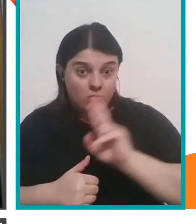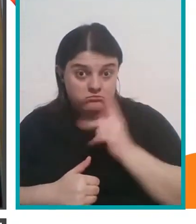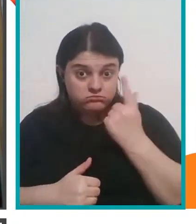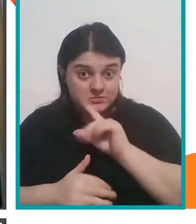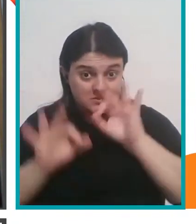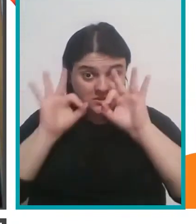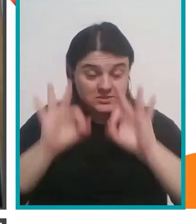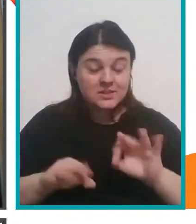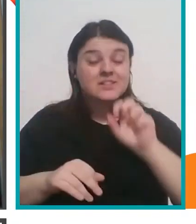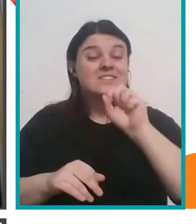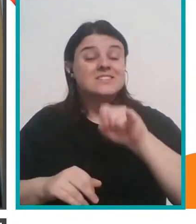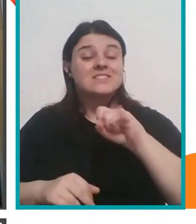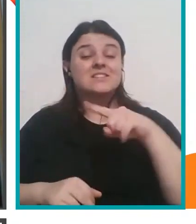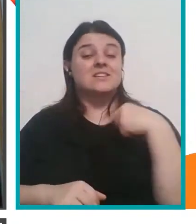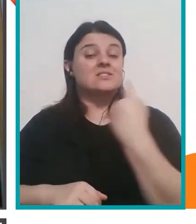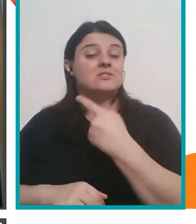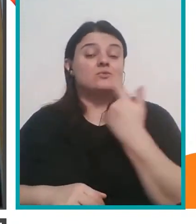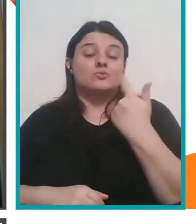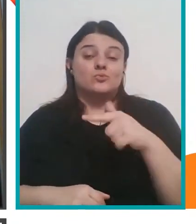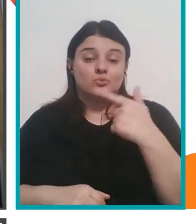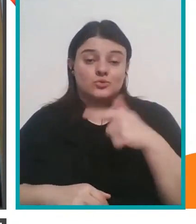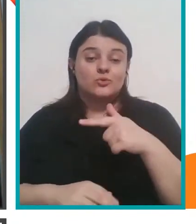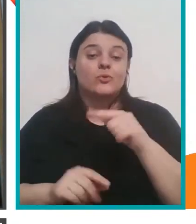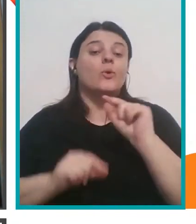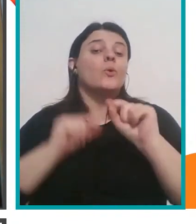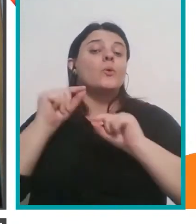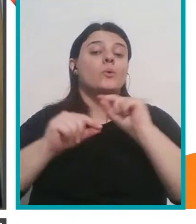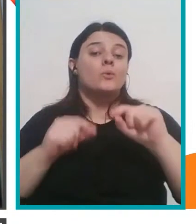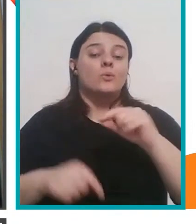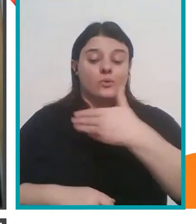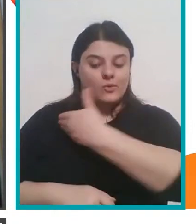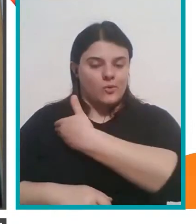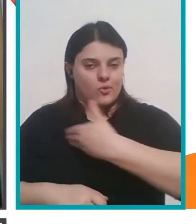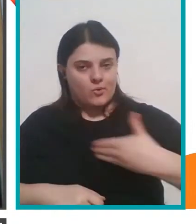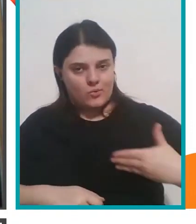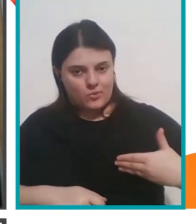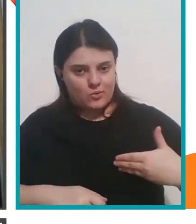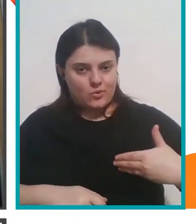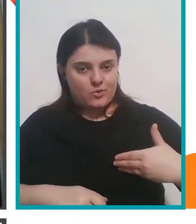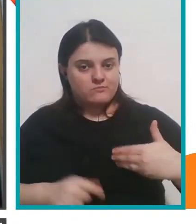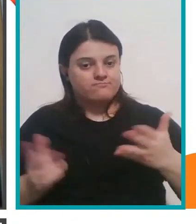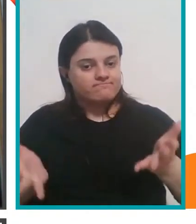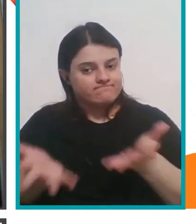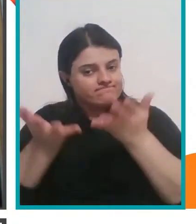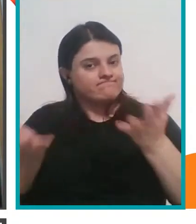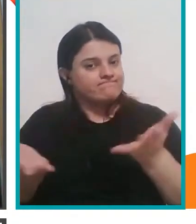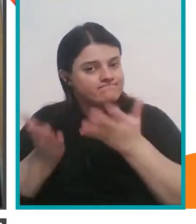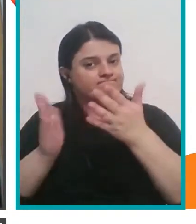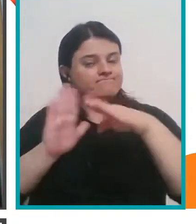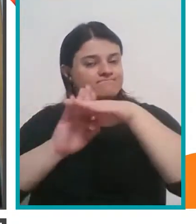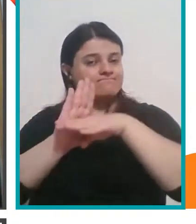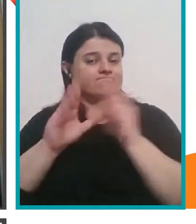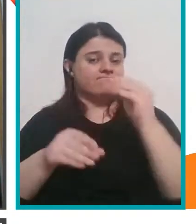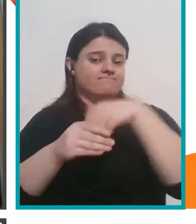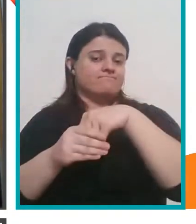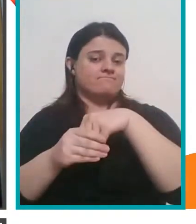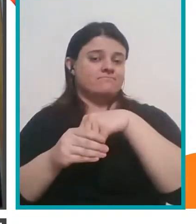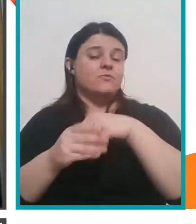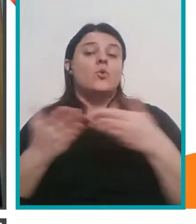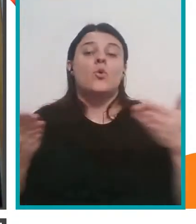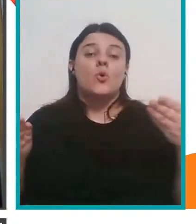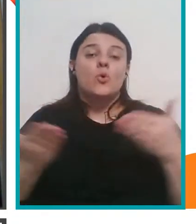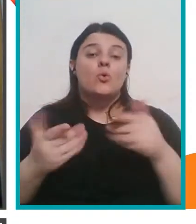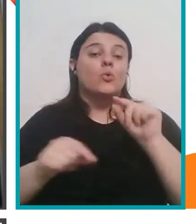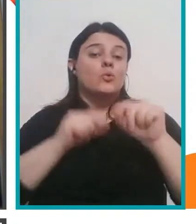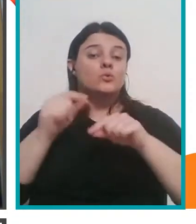né, se a gente não tiver por parte dos governos uma inversão da agenda neoliberal que hoje está em